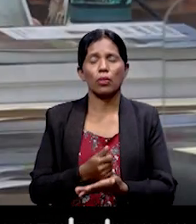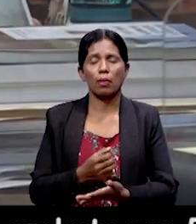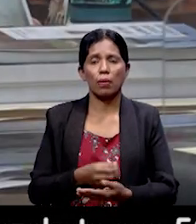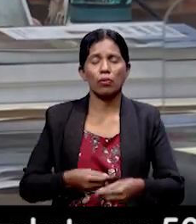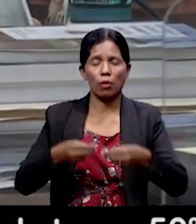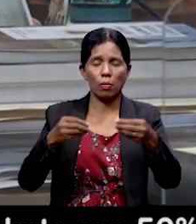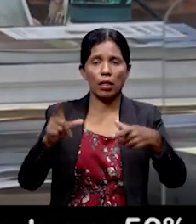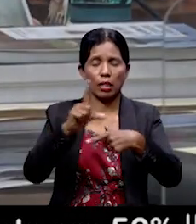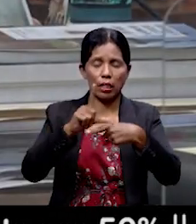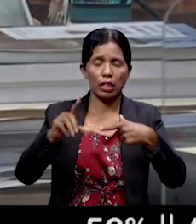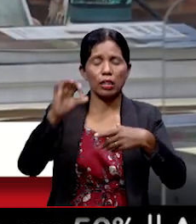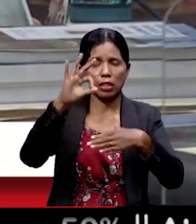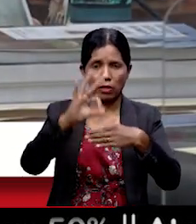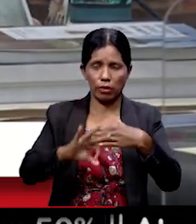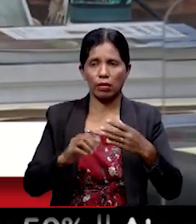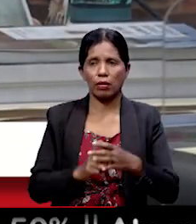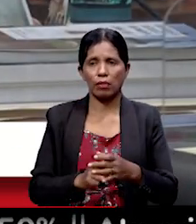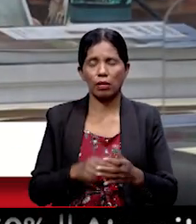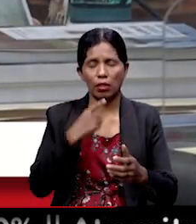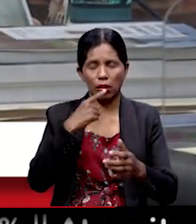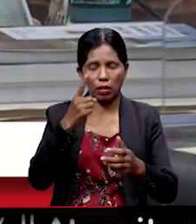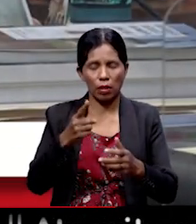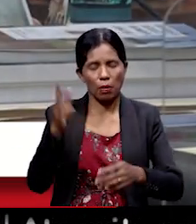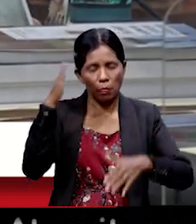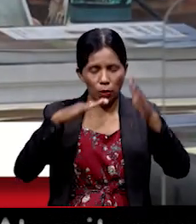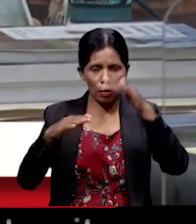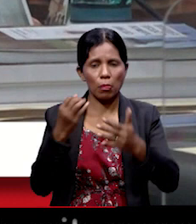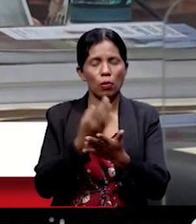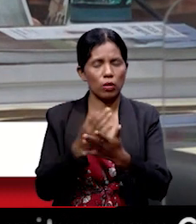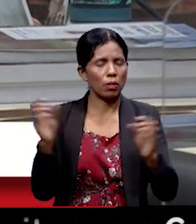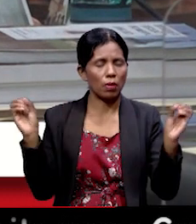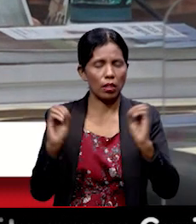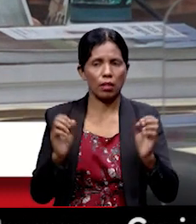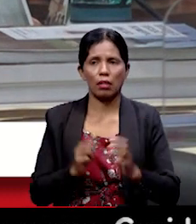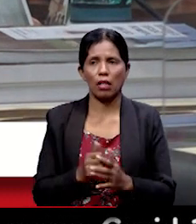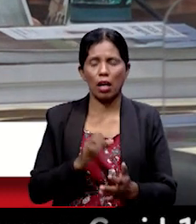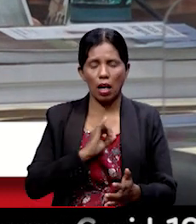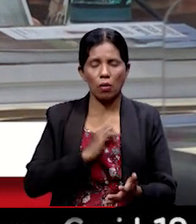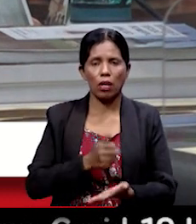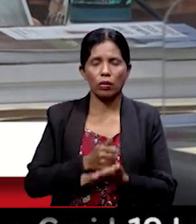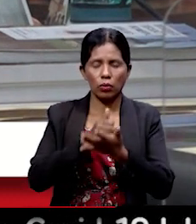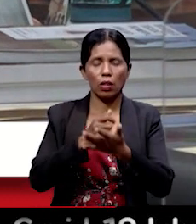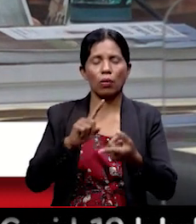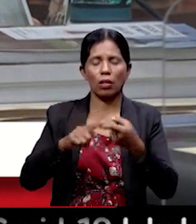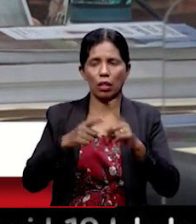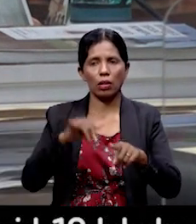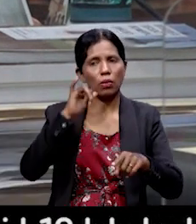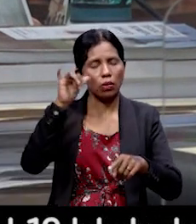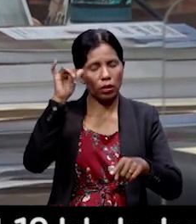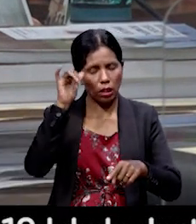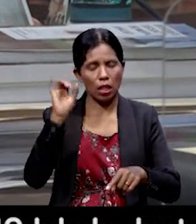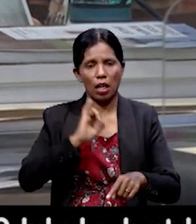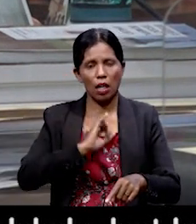ne dilematico ba governo. Qual é o problema? Osa mala iha. Hau apoia ne colega sira. Hursei kau deteta